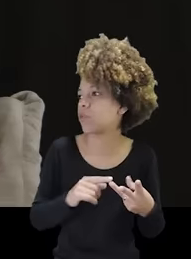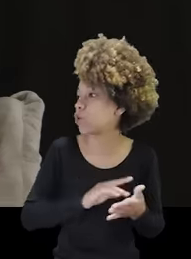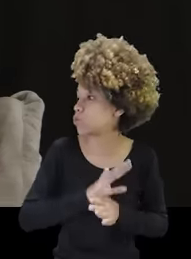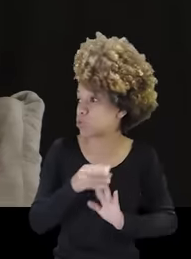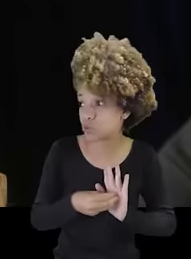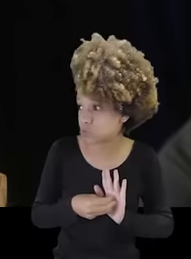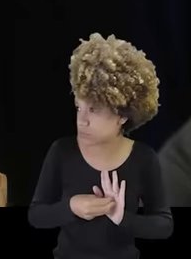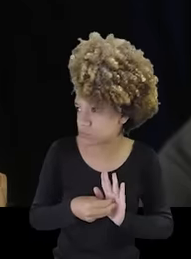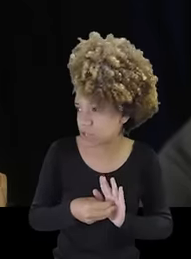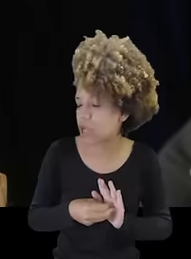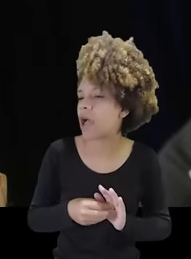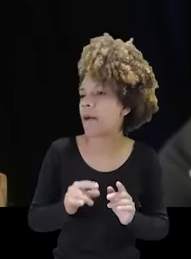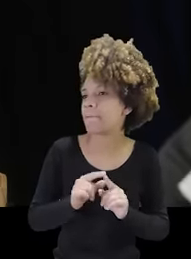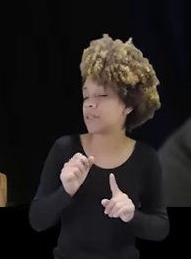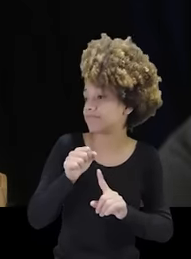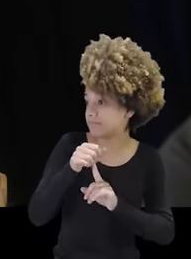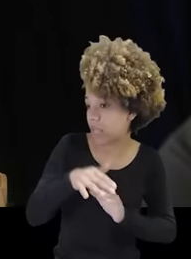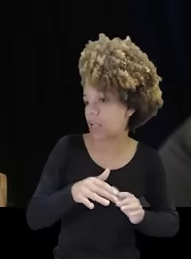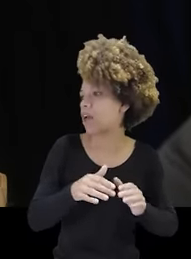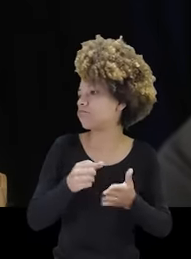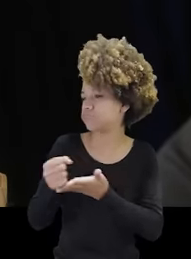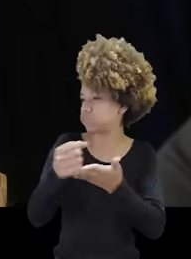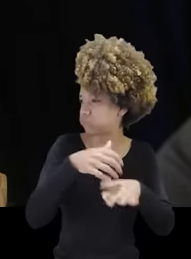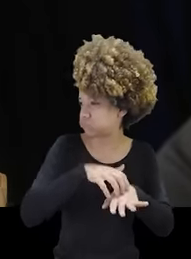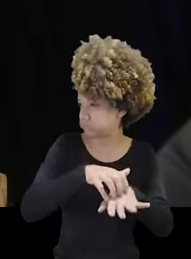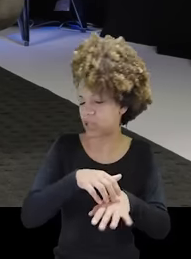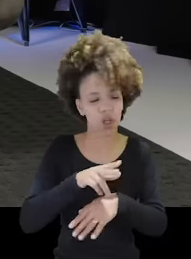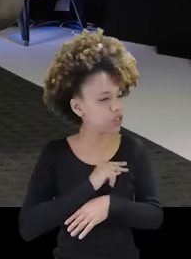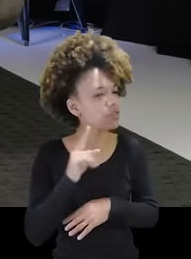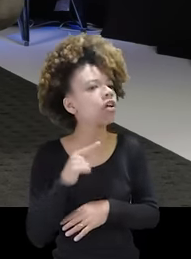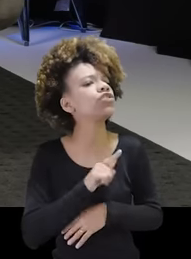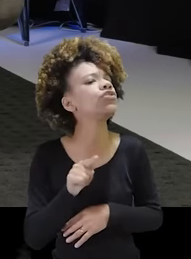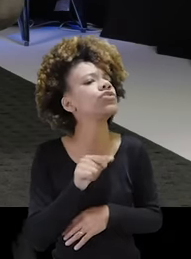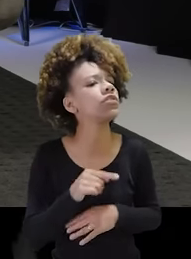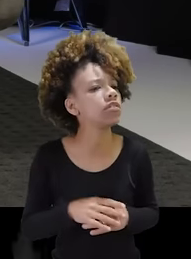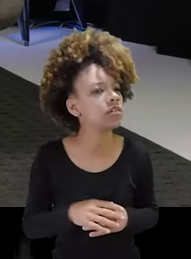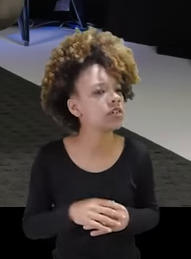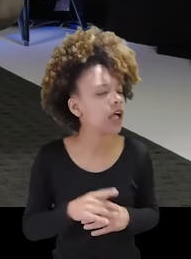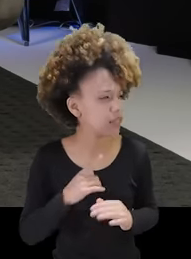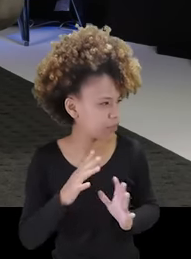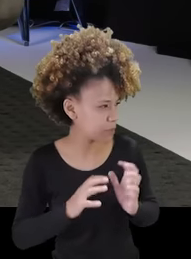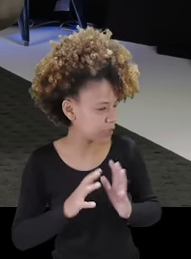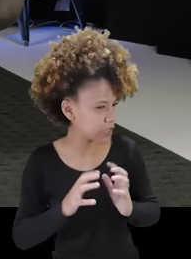alimentação muitas coisas distribuidora um monte de coisa tem tudo que louco fala aí